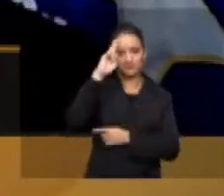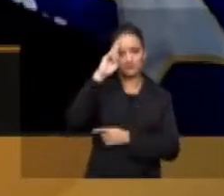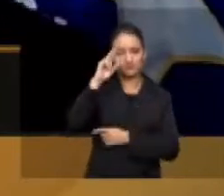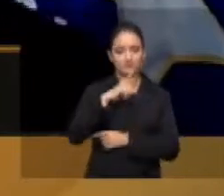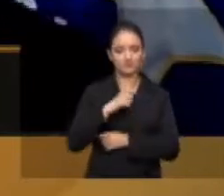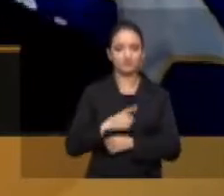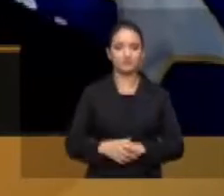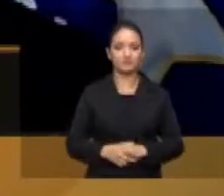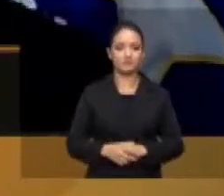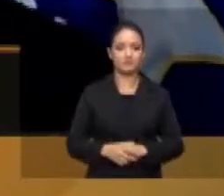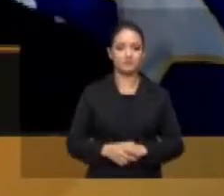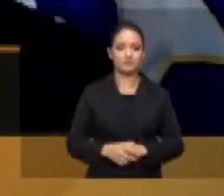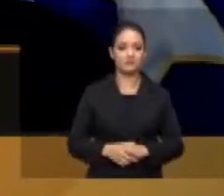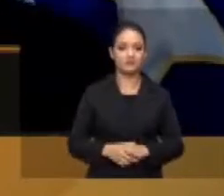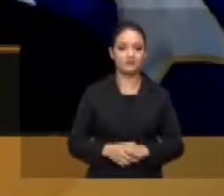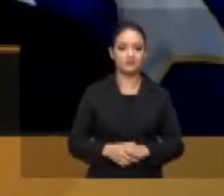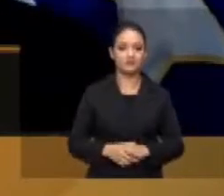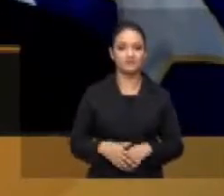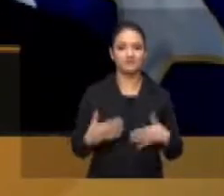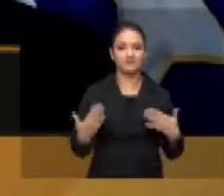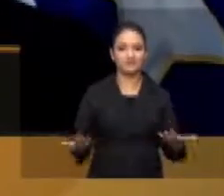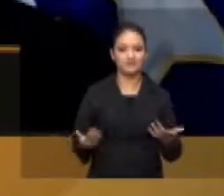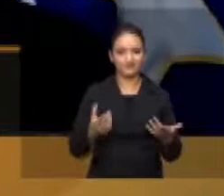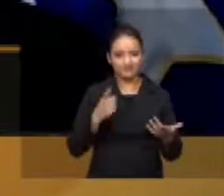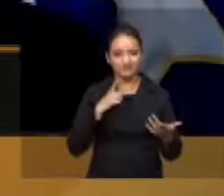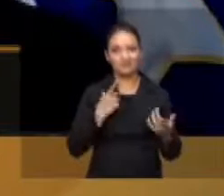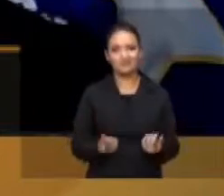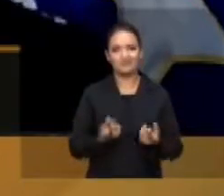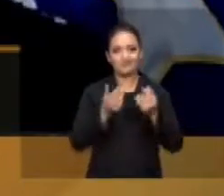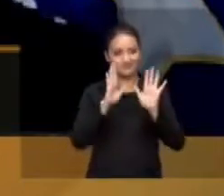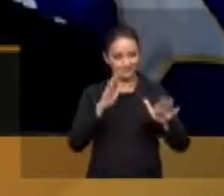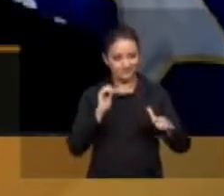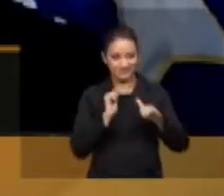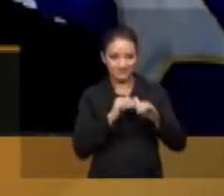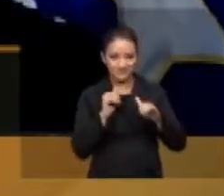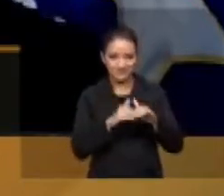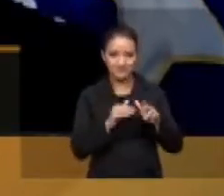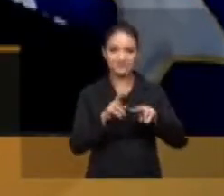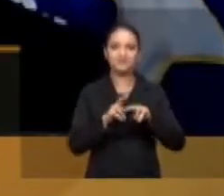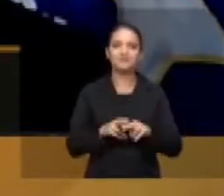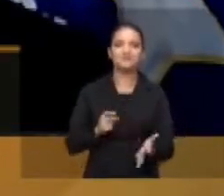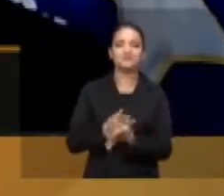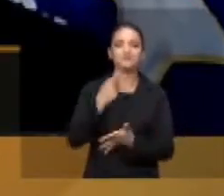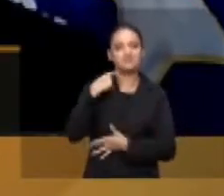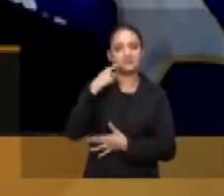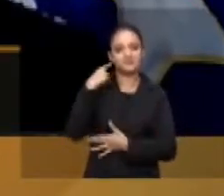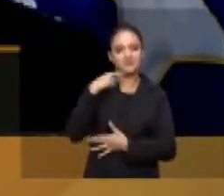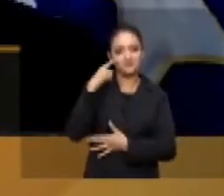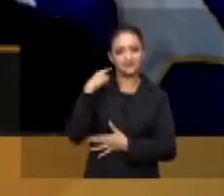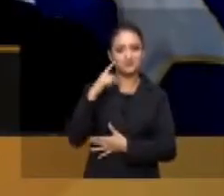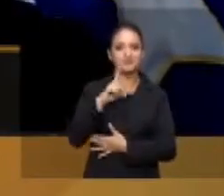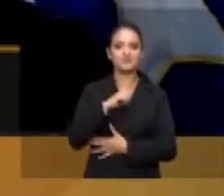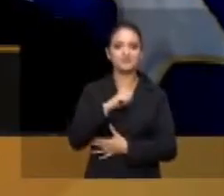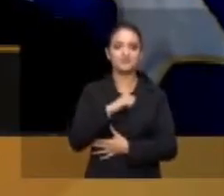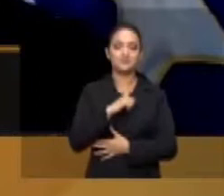expropriada, impeditivo, portanto, do levantamento dos valores depositados a título de honorários advocatícios